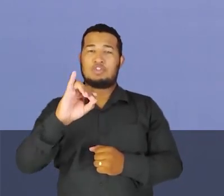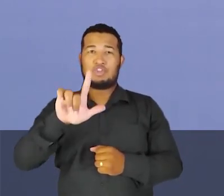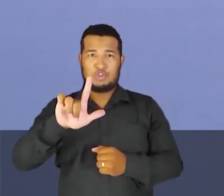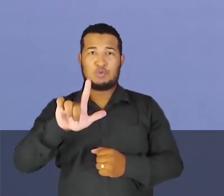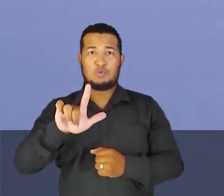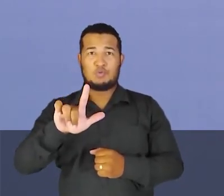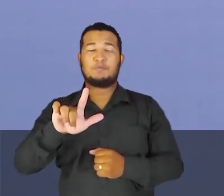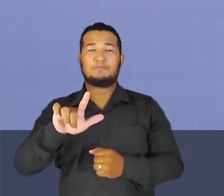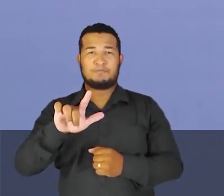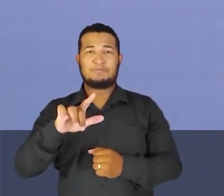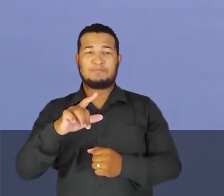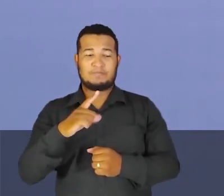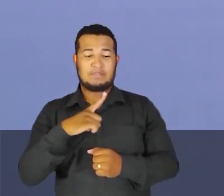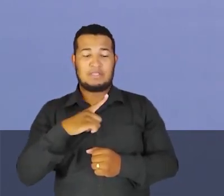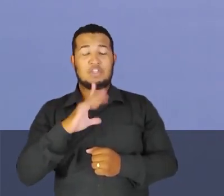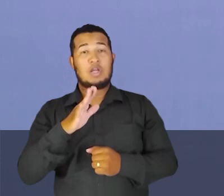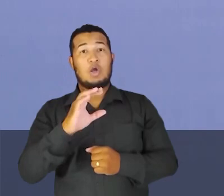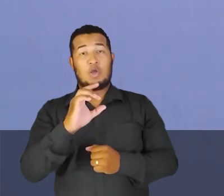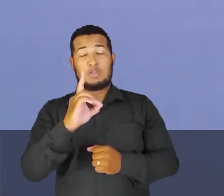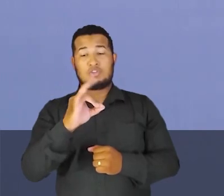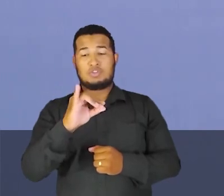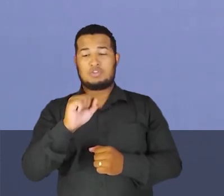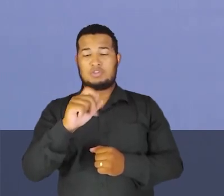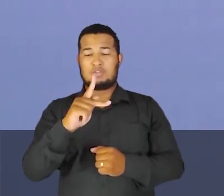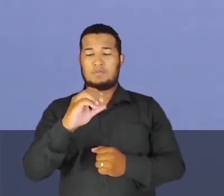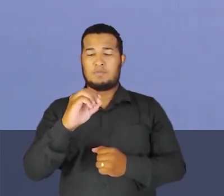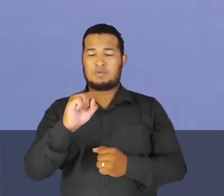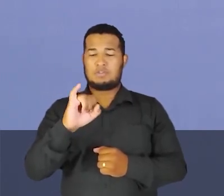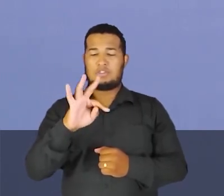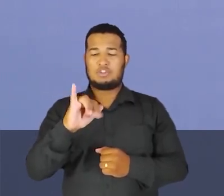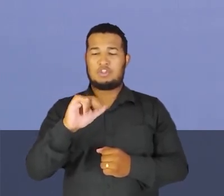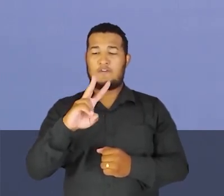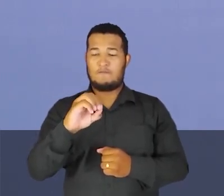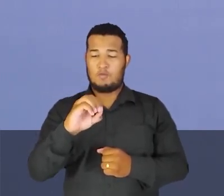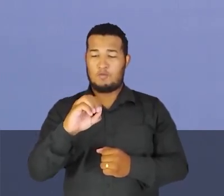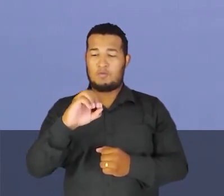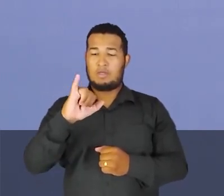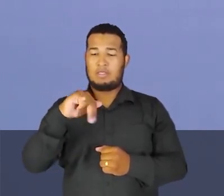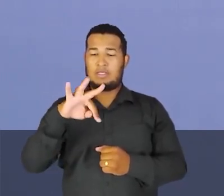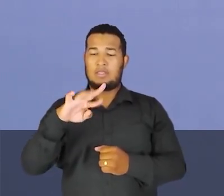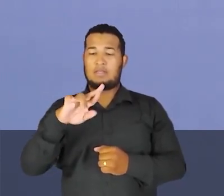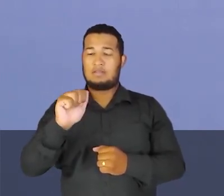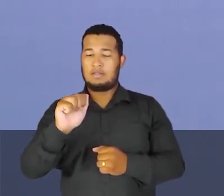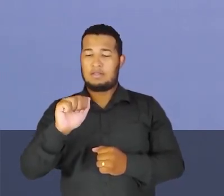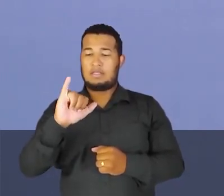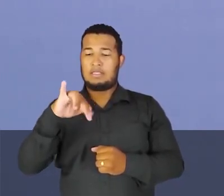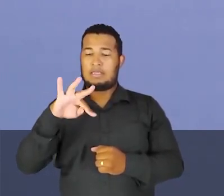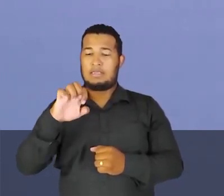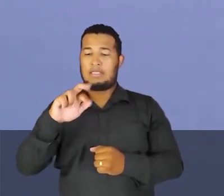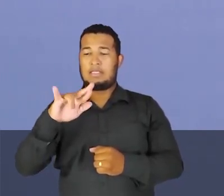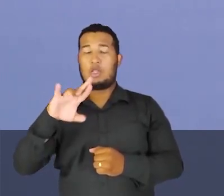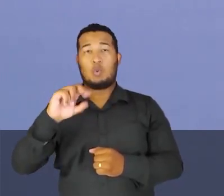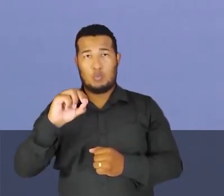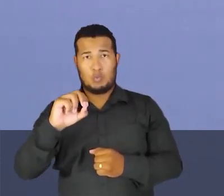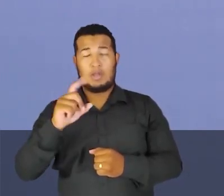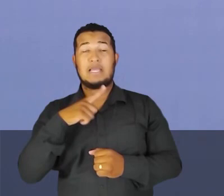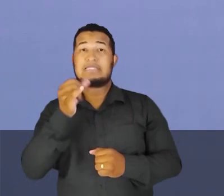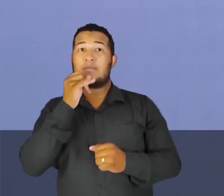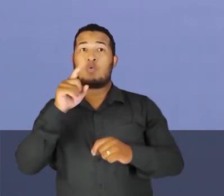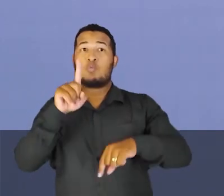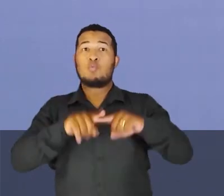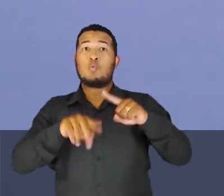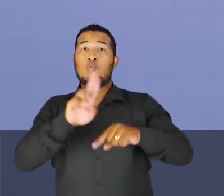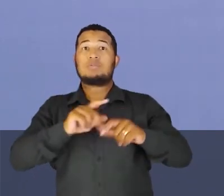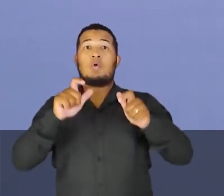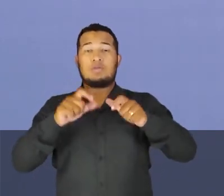ou dispositivo intrauterino. Esse dispositivo é um instrumento que é colocado dentro do